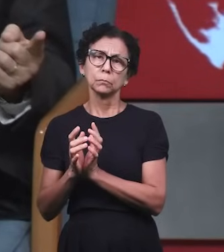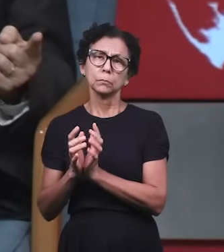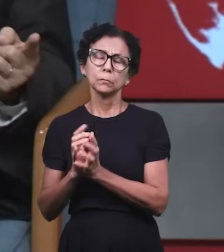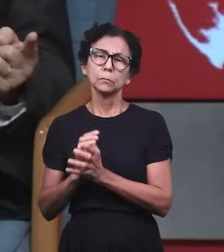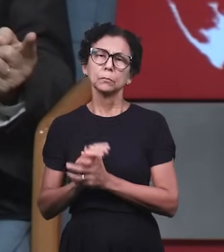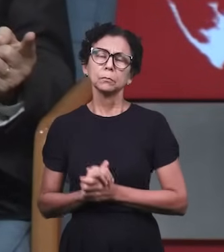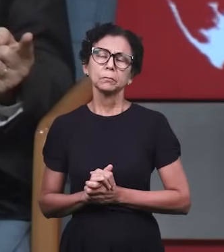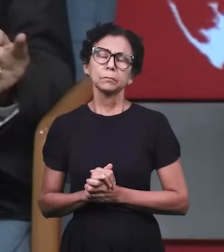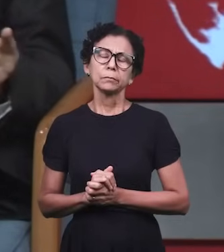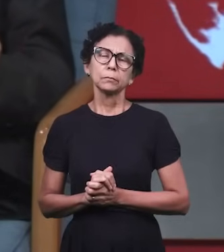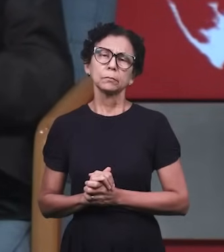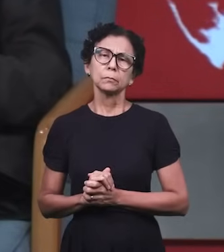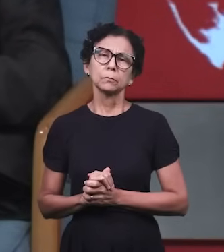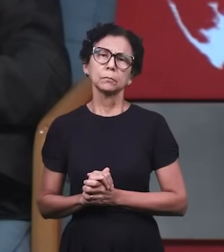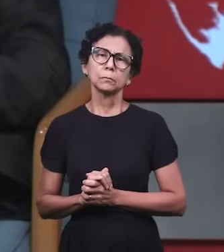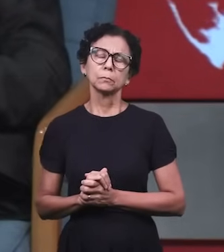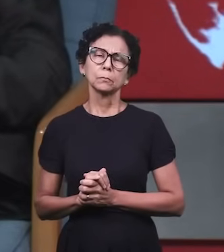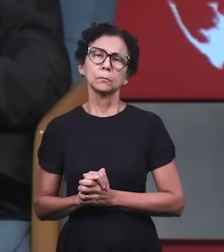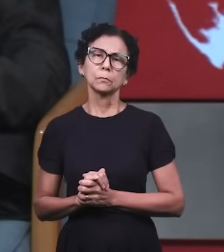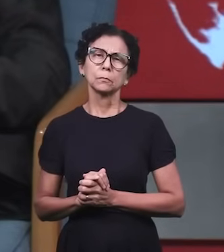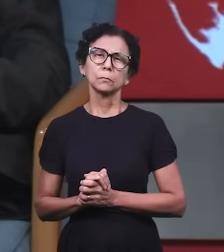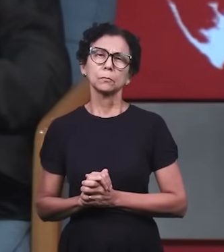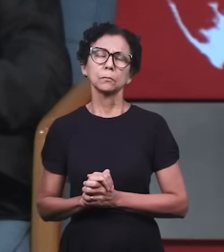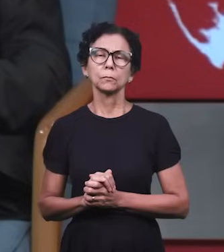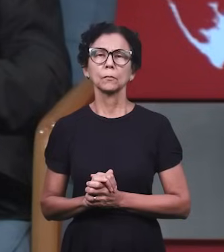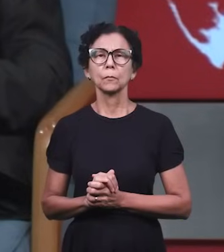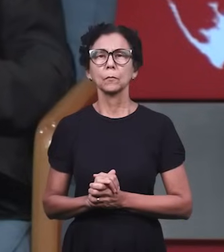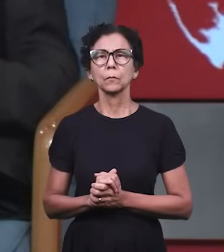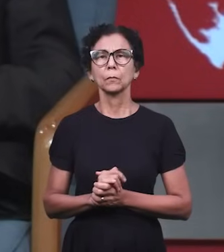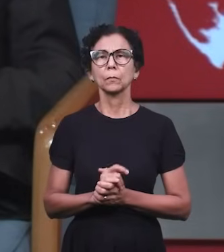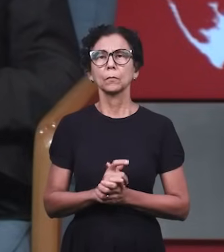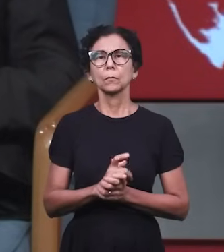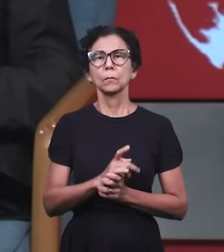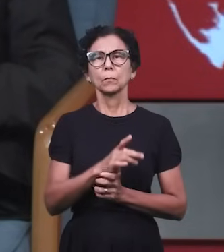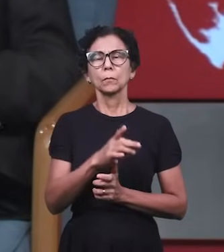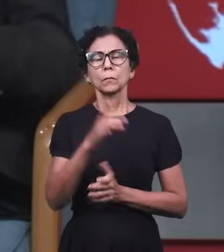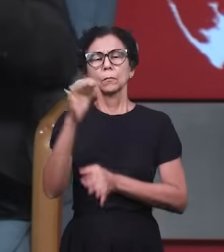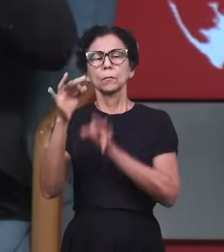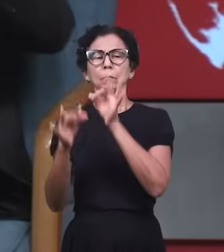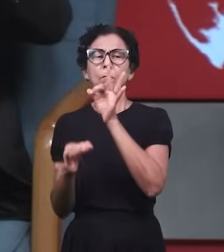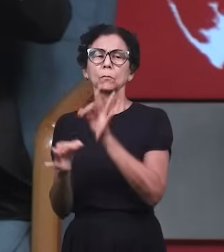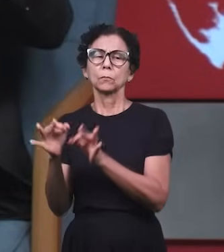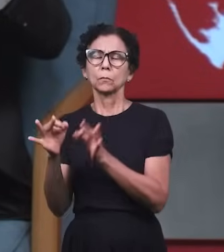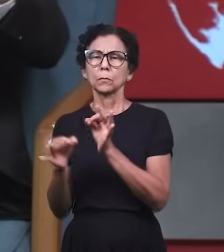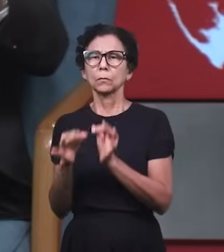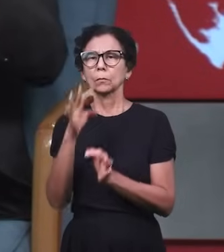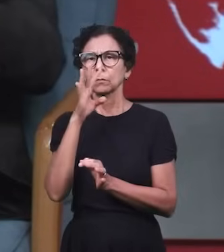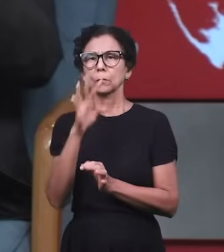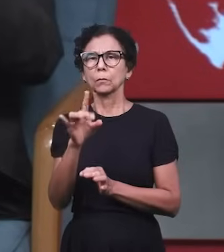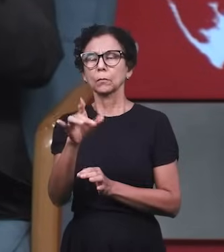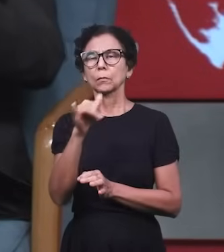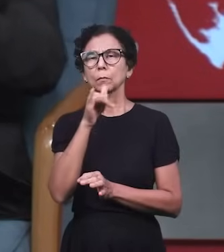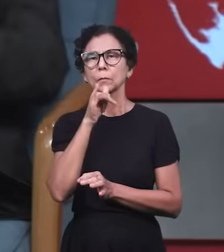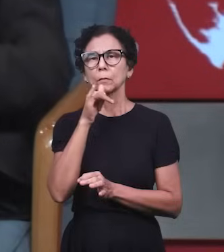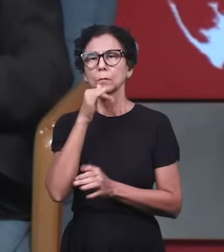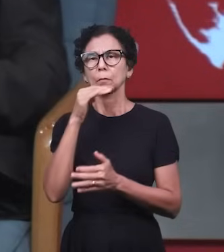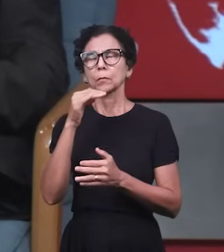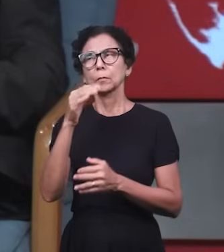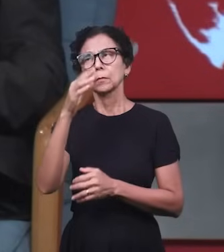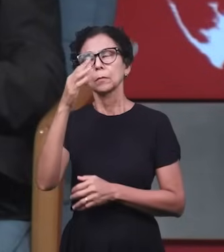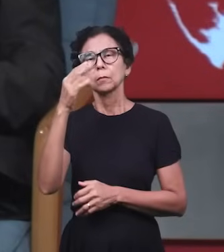individual, mas no corpo ela é corrigida. Por exemplo, você pode ter dentro da igreja uma